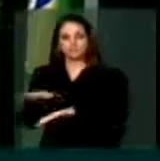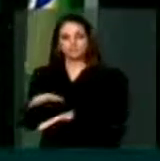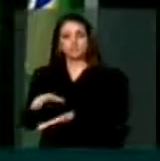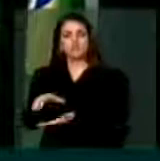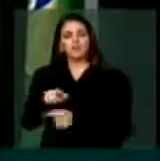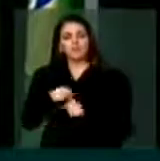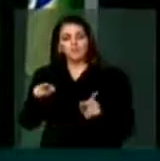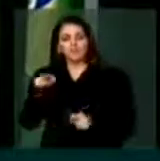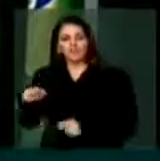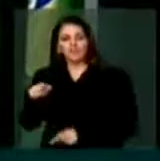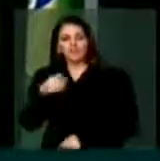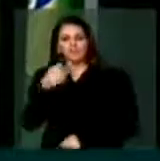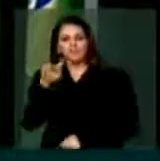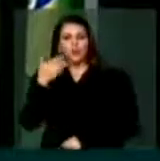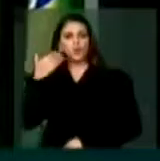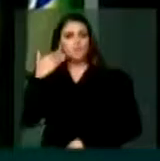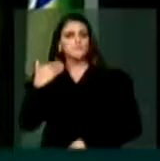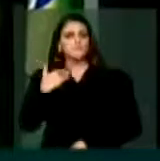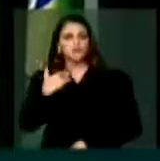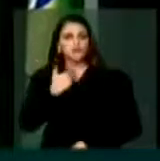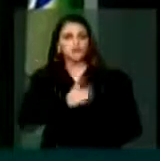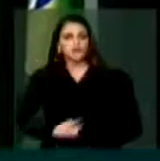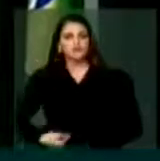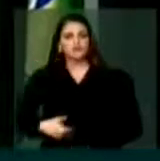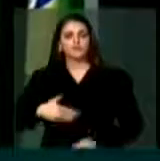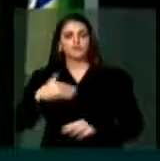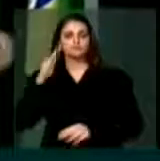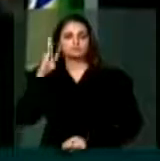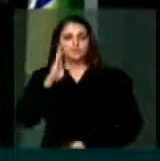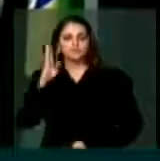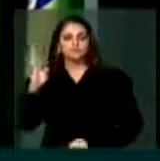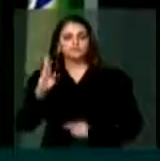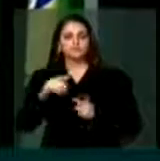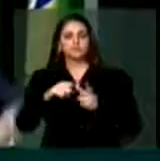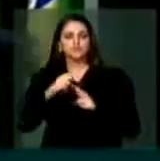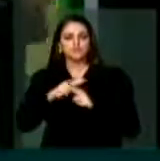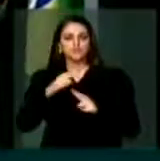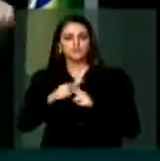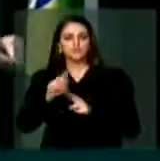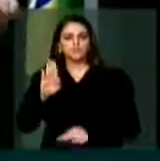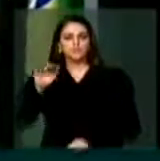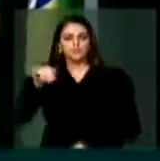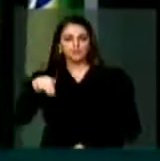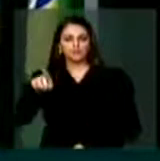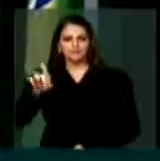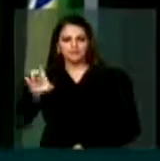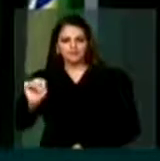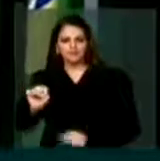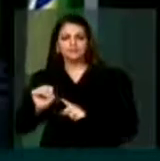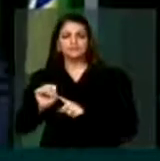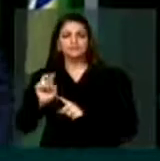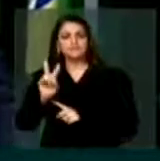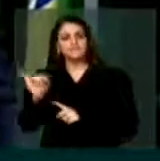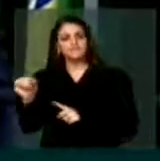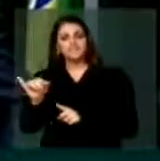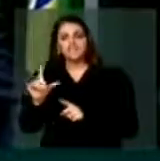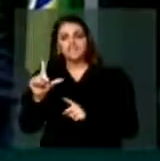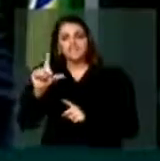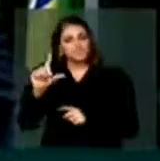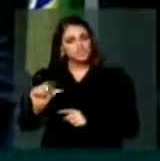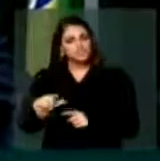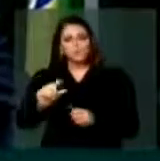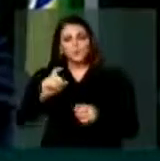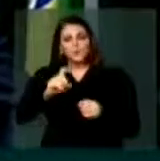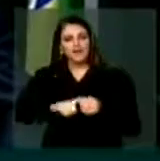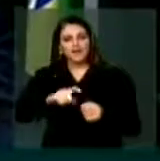que os bancos públicos, Banco do Brasil, Caixa Econômica Federal e BNDES, reduzirão a sua parcela nas